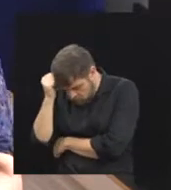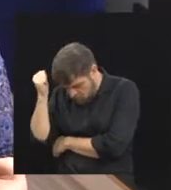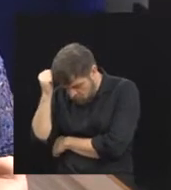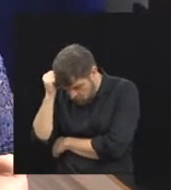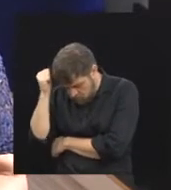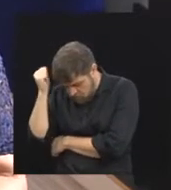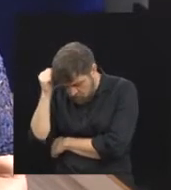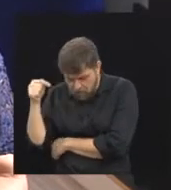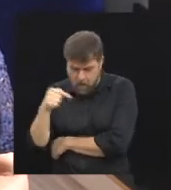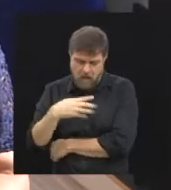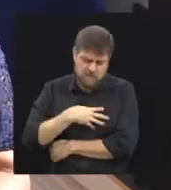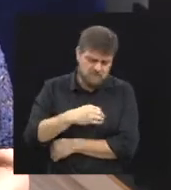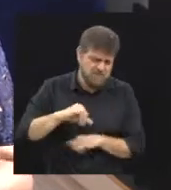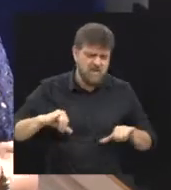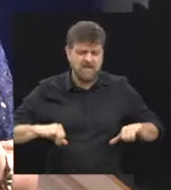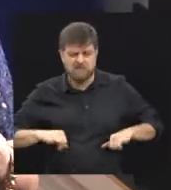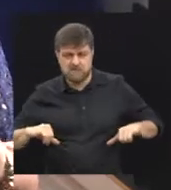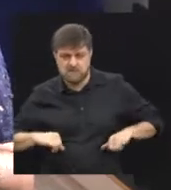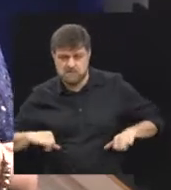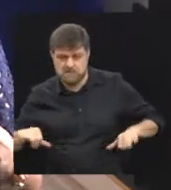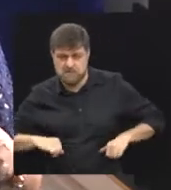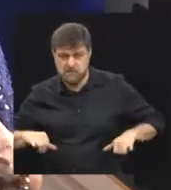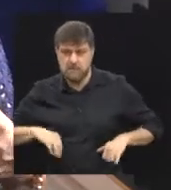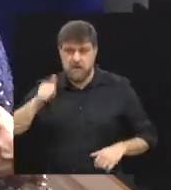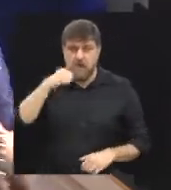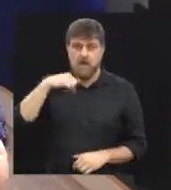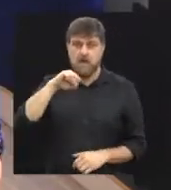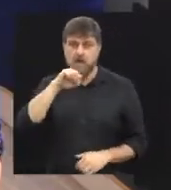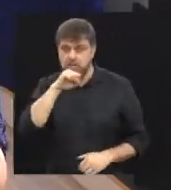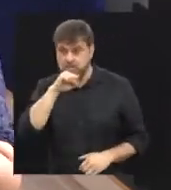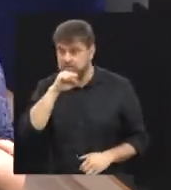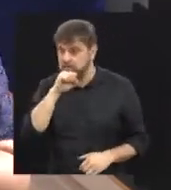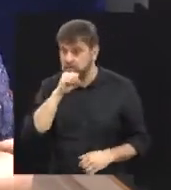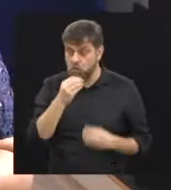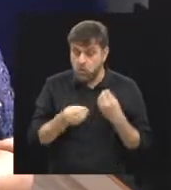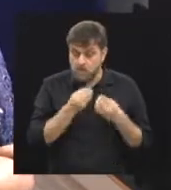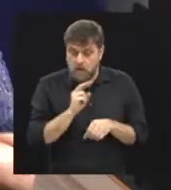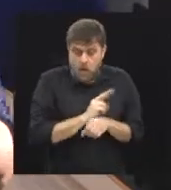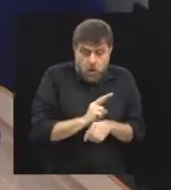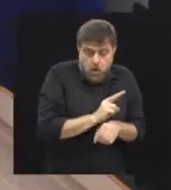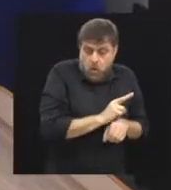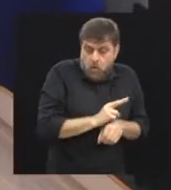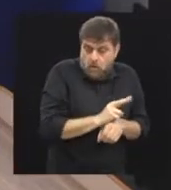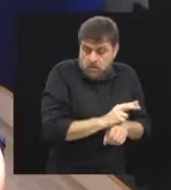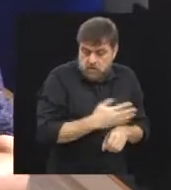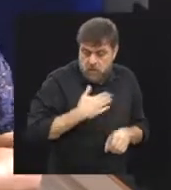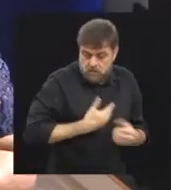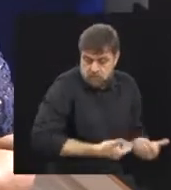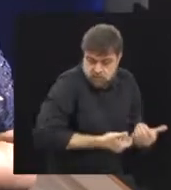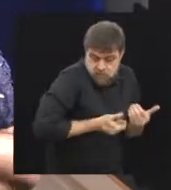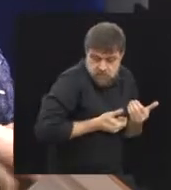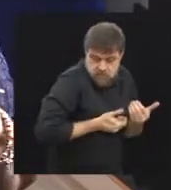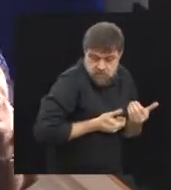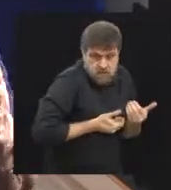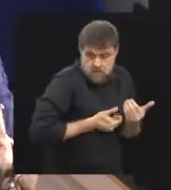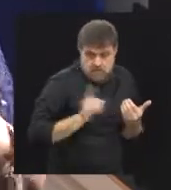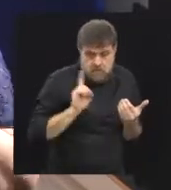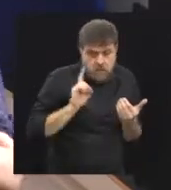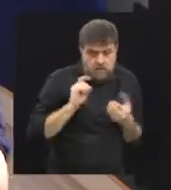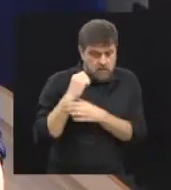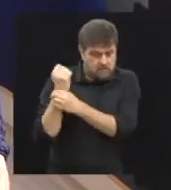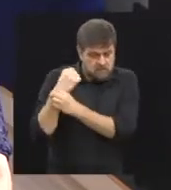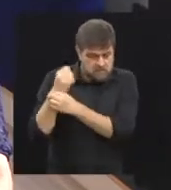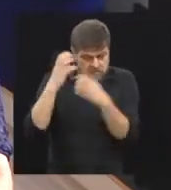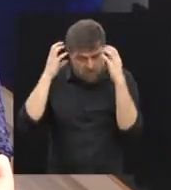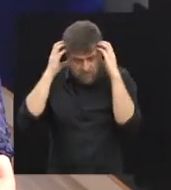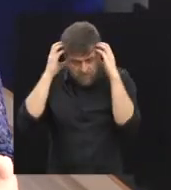pelo sofrimento da criança, e ela fica totalmente protetora, não quer levar as crianças nos atendimentos, porque acha que